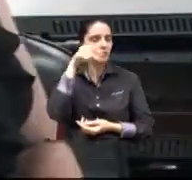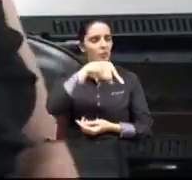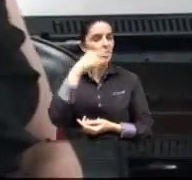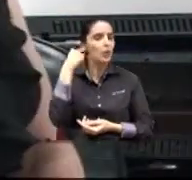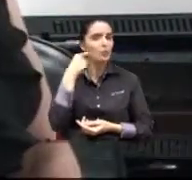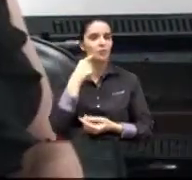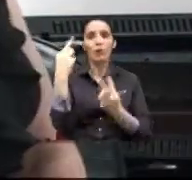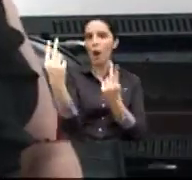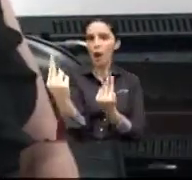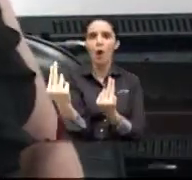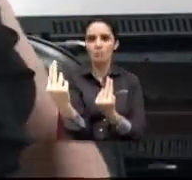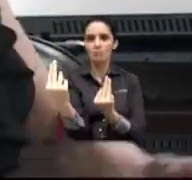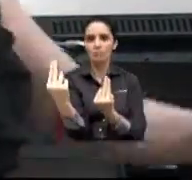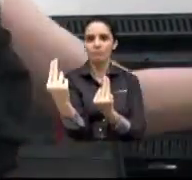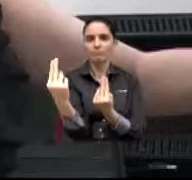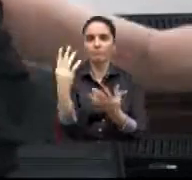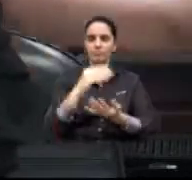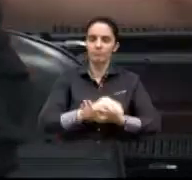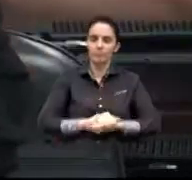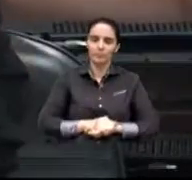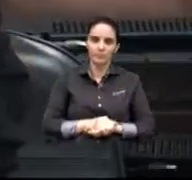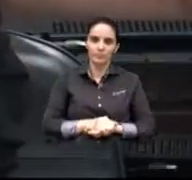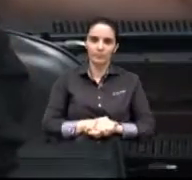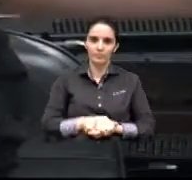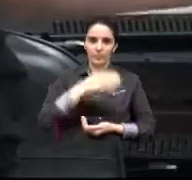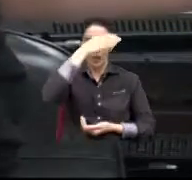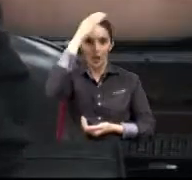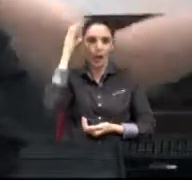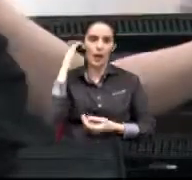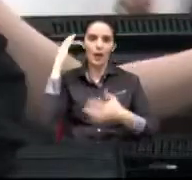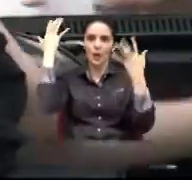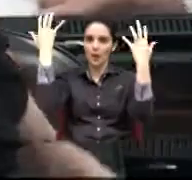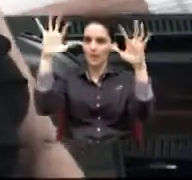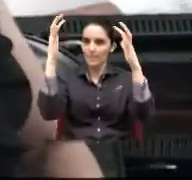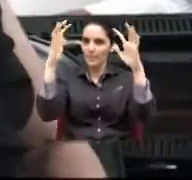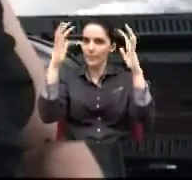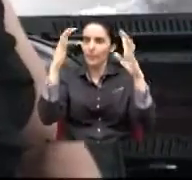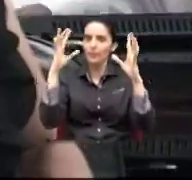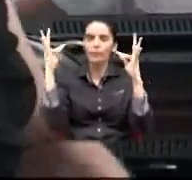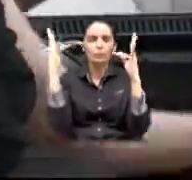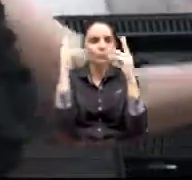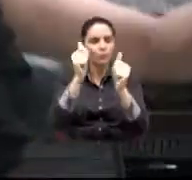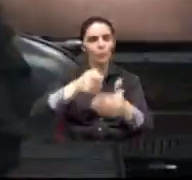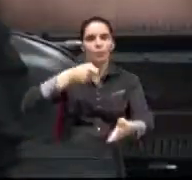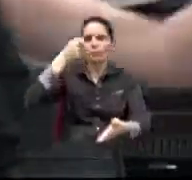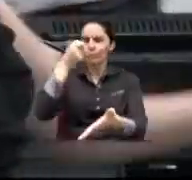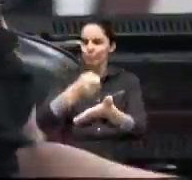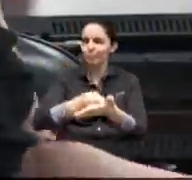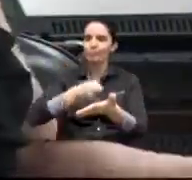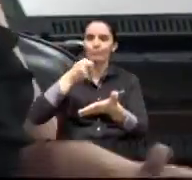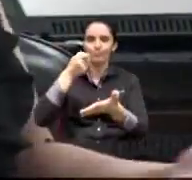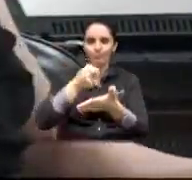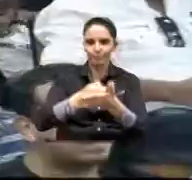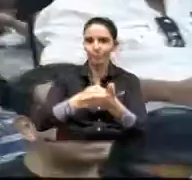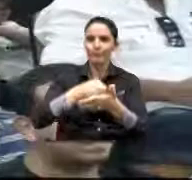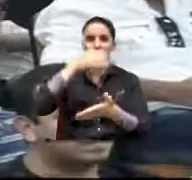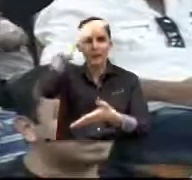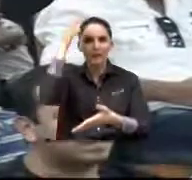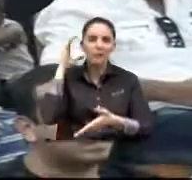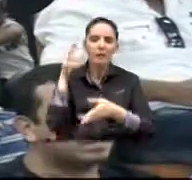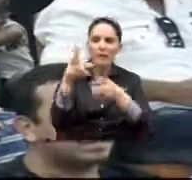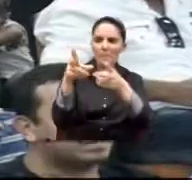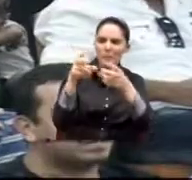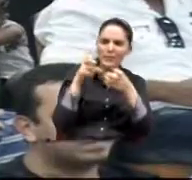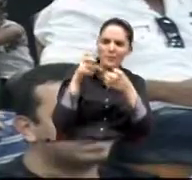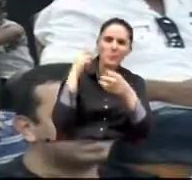Então, gostaria de parabenizar todos que estão na luta. Estou identificando outros surdos também.